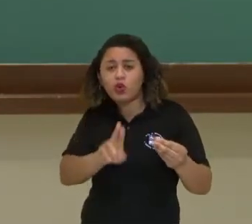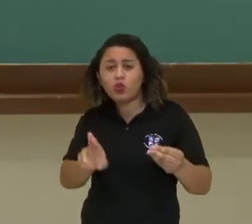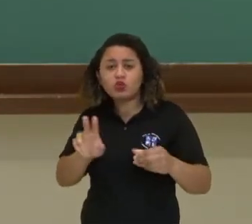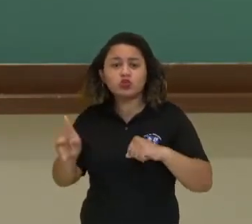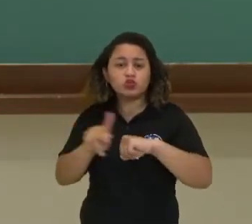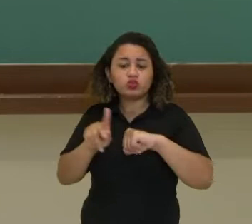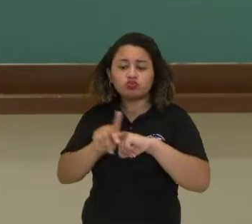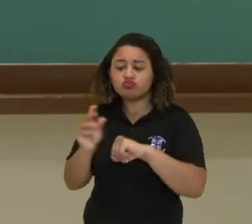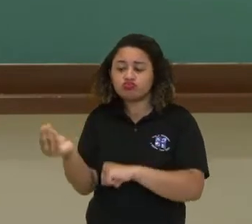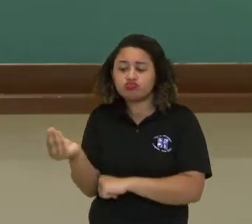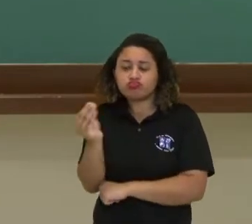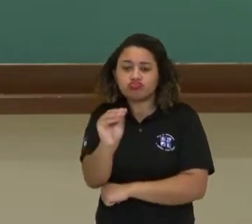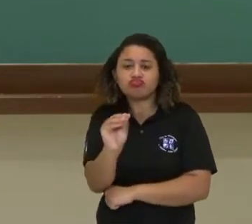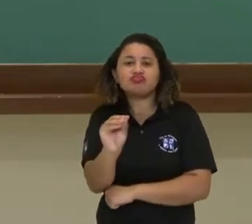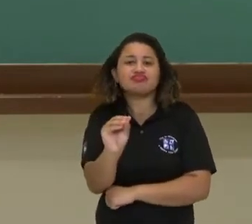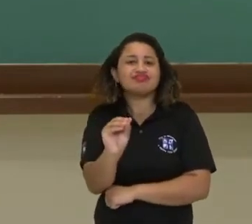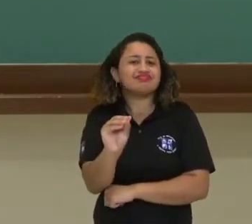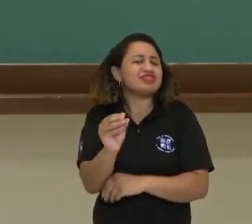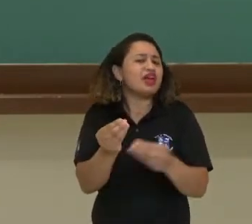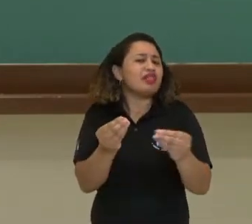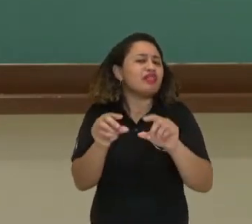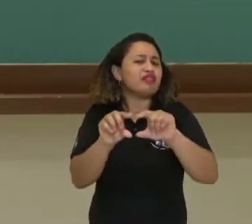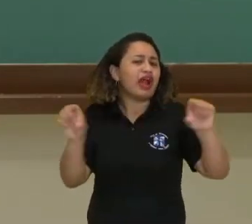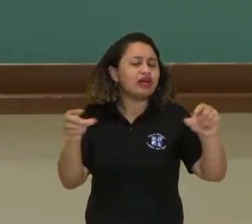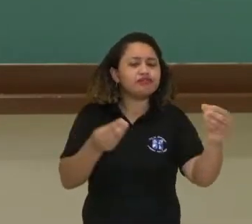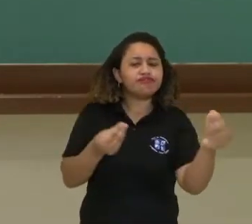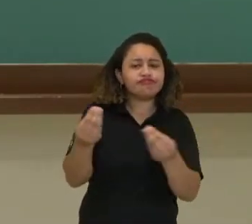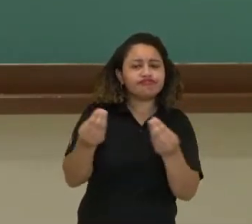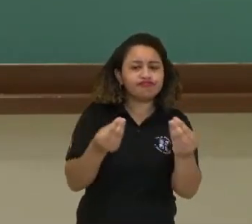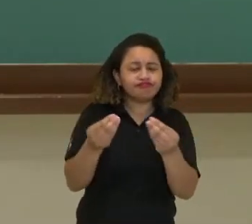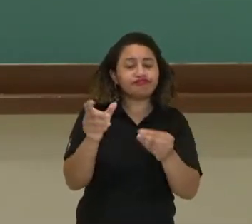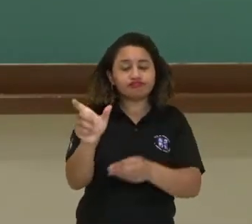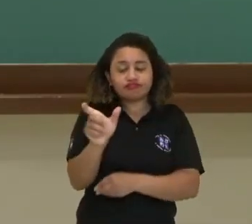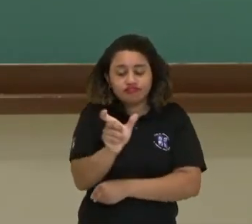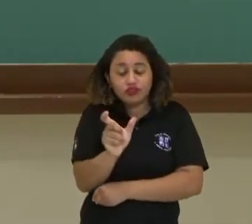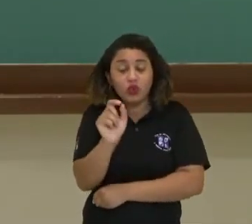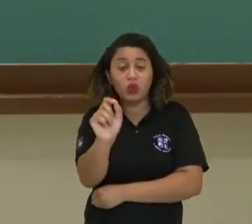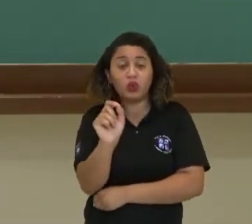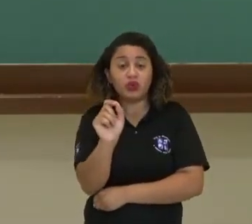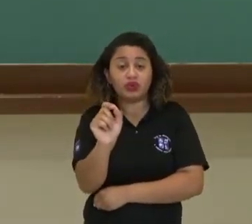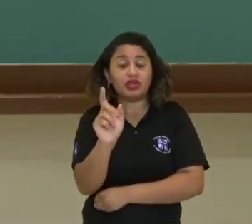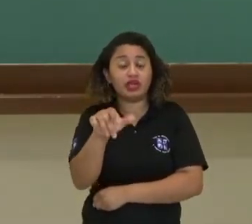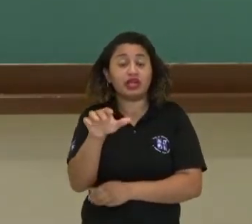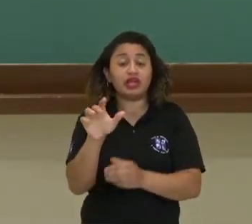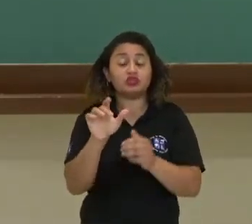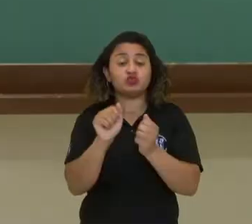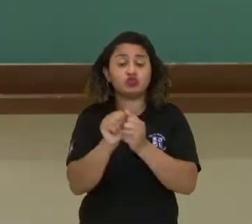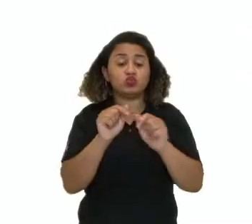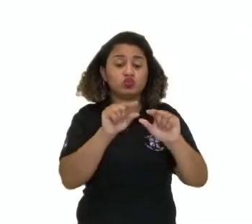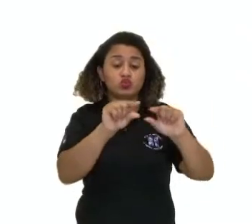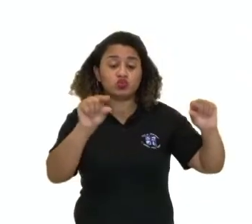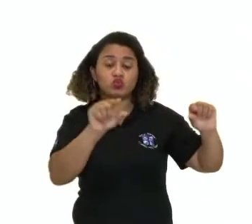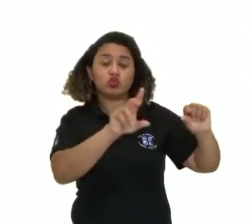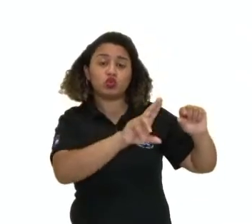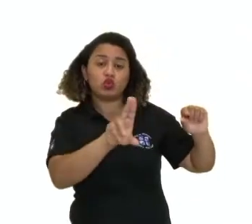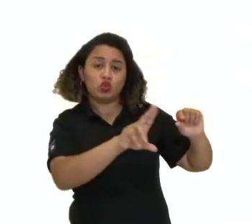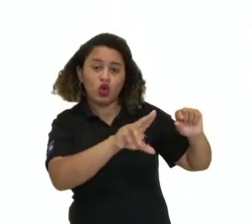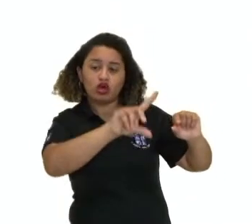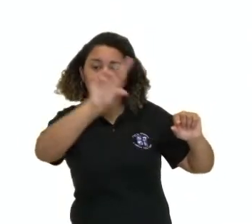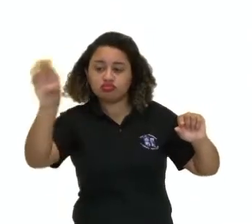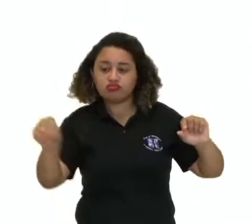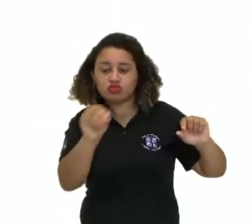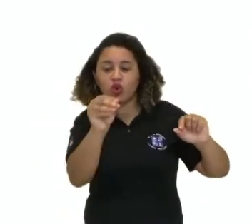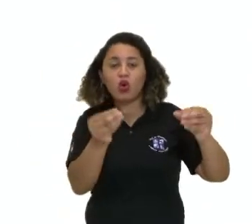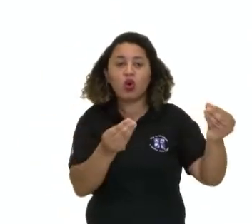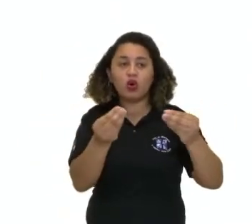coloca o que o pronome pronome que é aquela palavrinha que vai junto com o nome tão os objetivos da